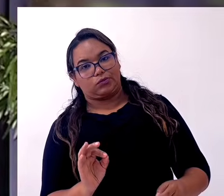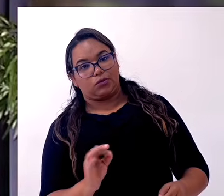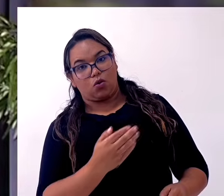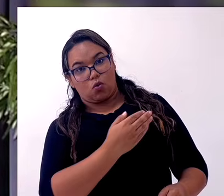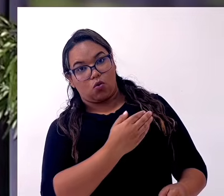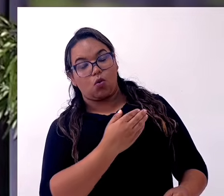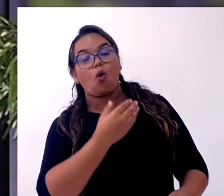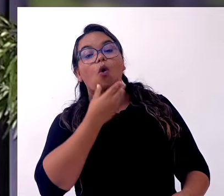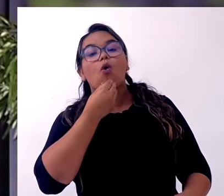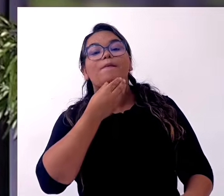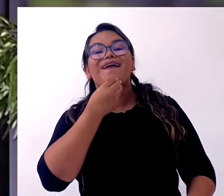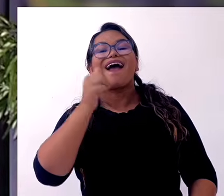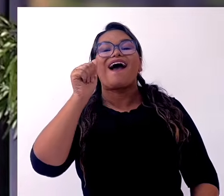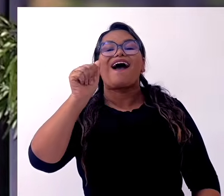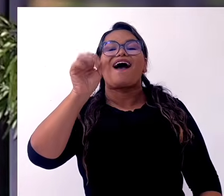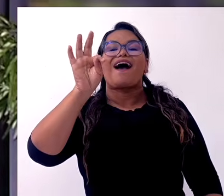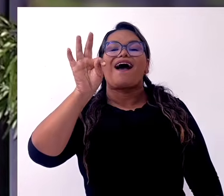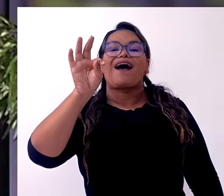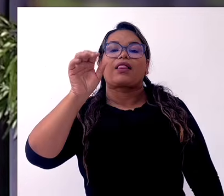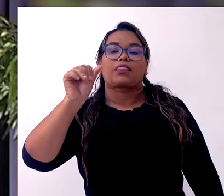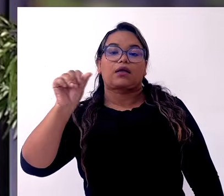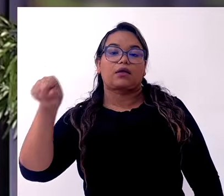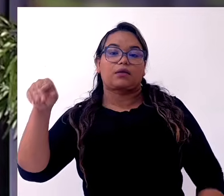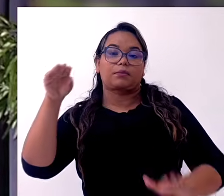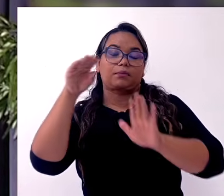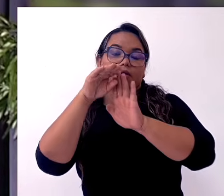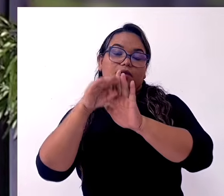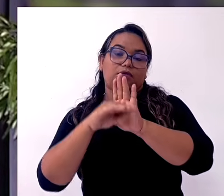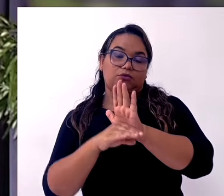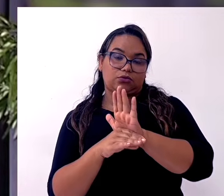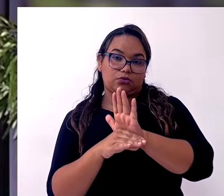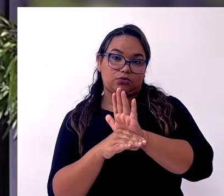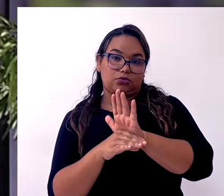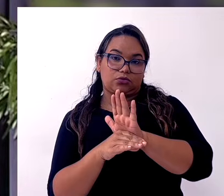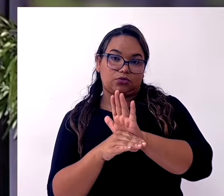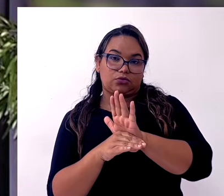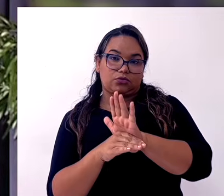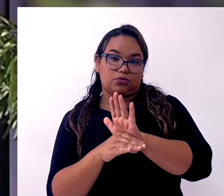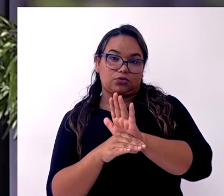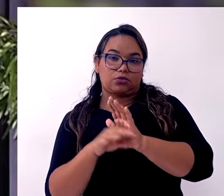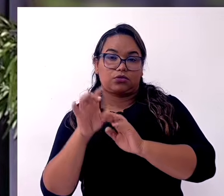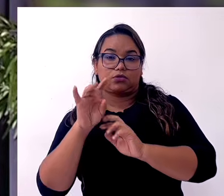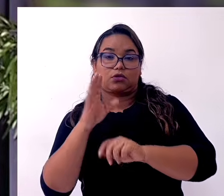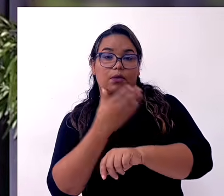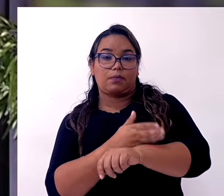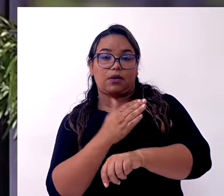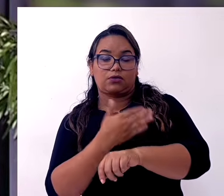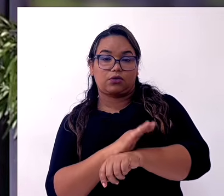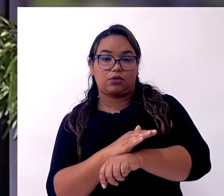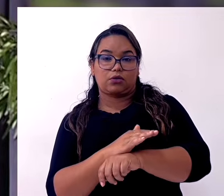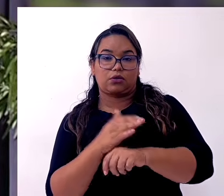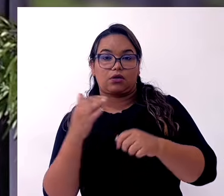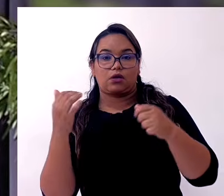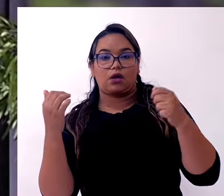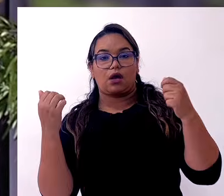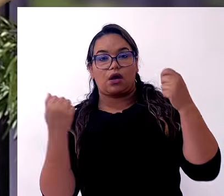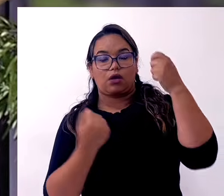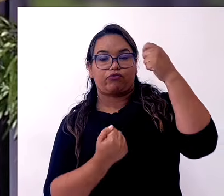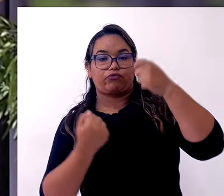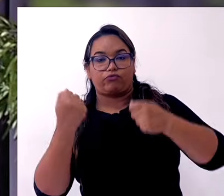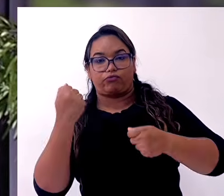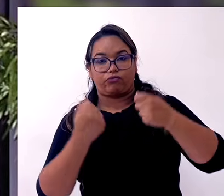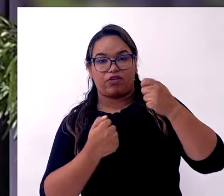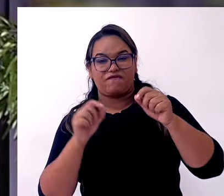Mas ninguém acreditou nisso. Mas quando aconteceu, eles se lembraram. Aqui estava um agente da CIA que